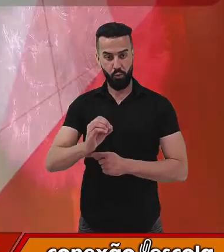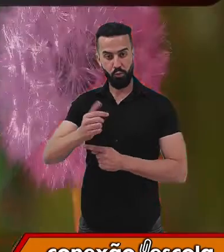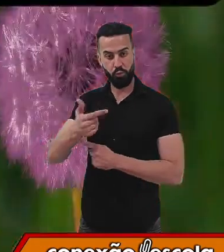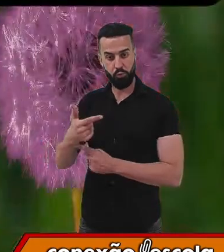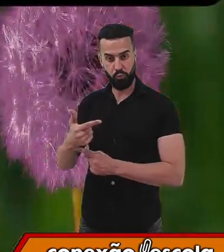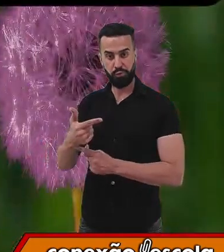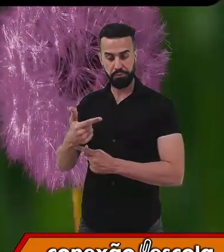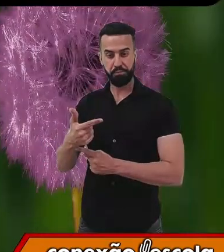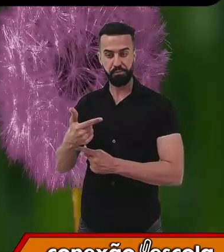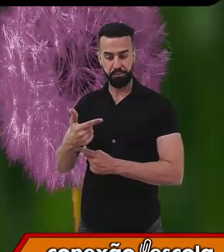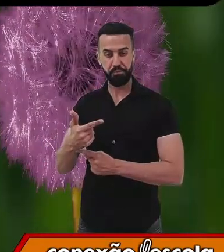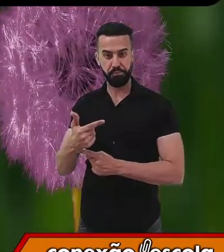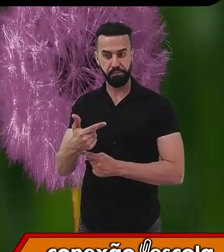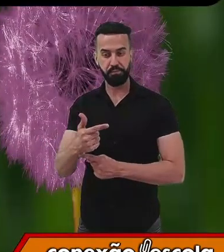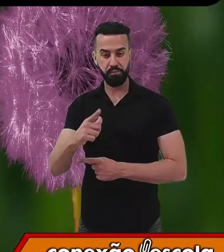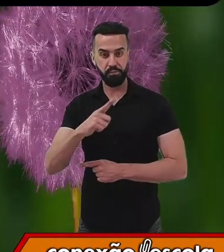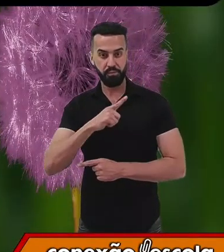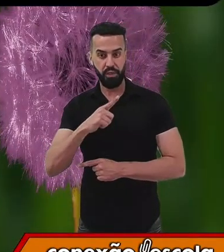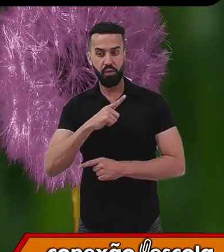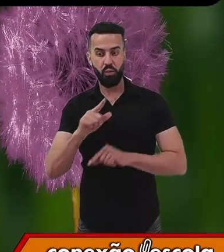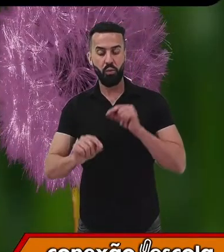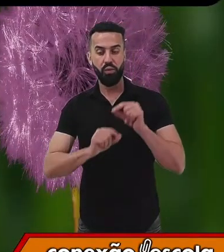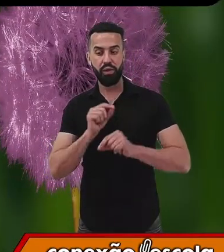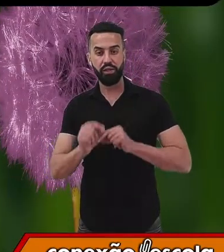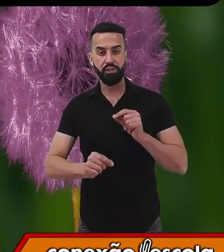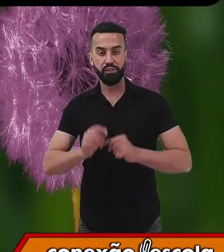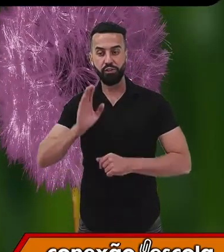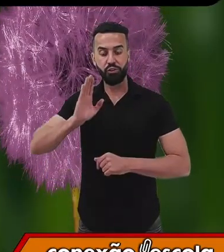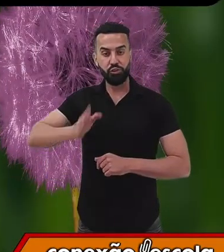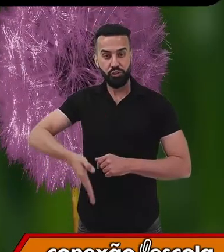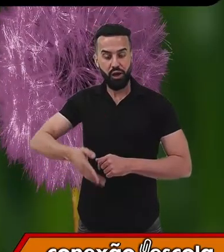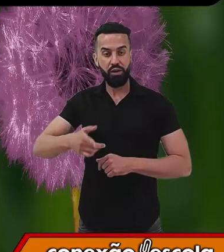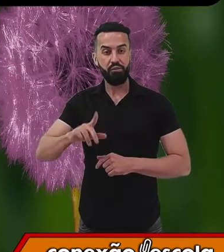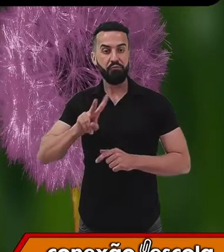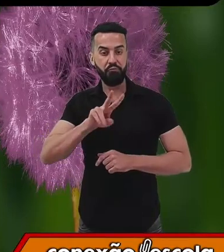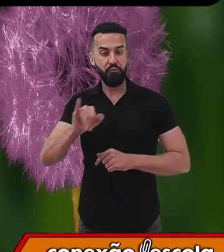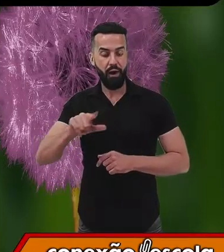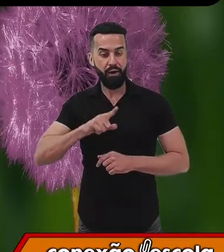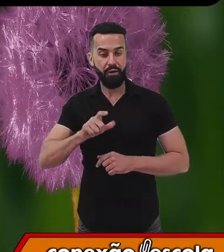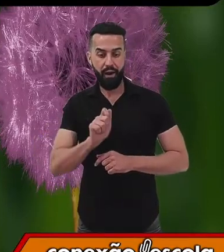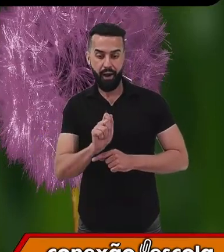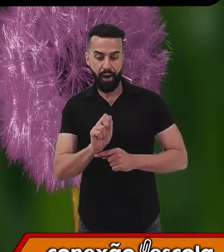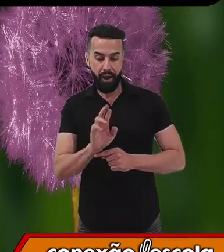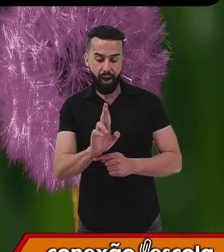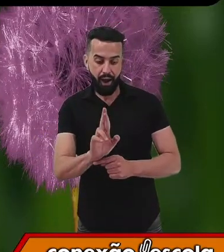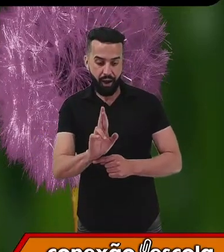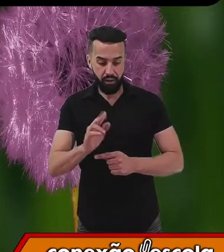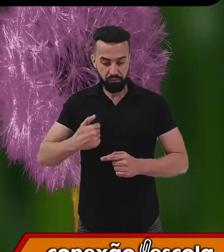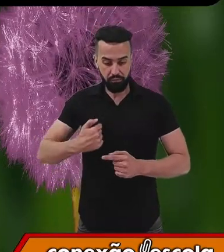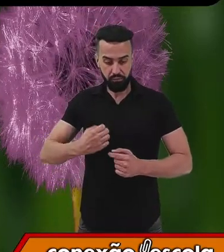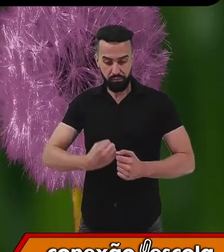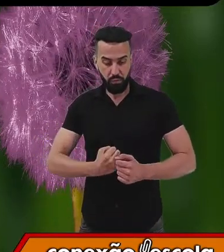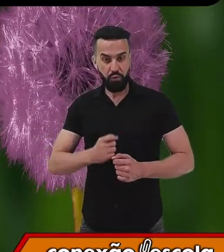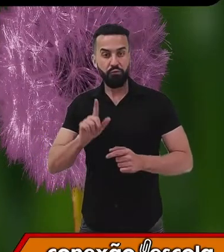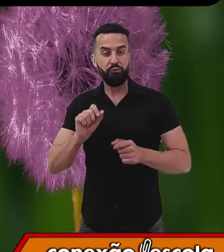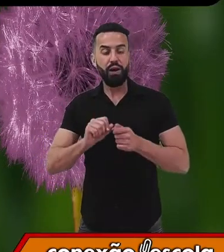reações químicas que acontecem no corpo, vai ser direcionado para esse ar, fazendo o caminho